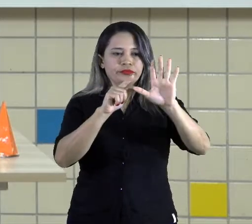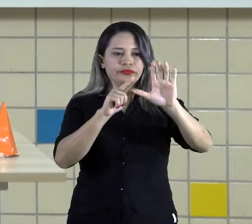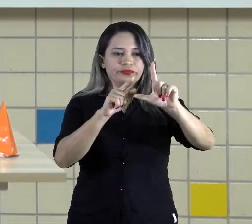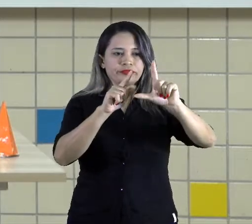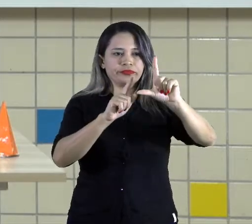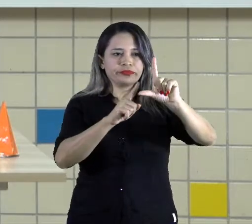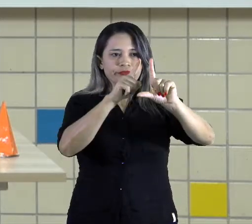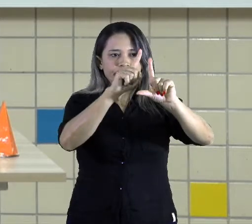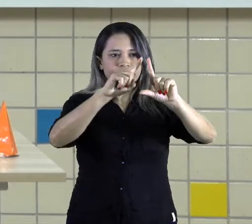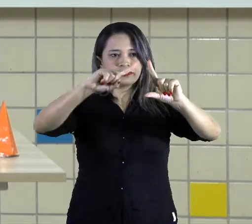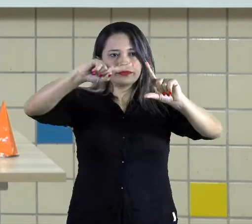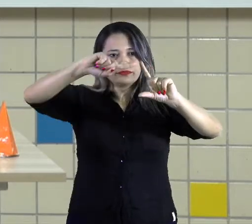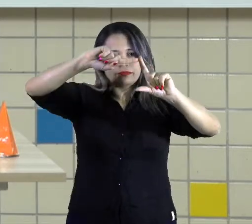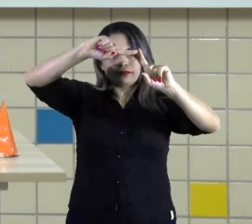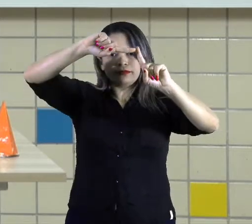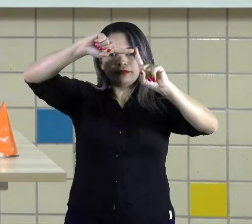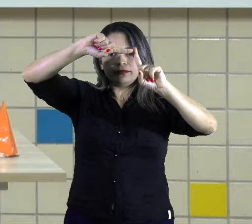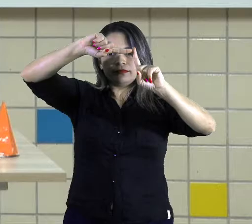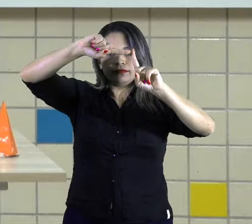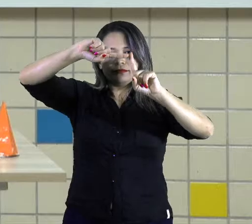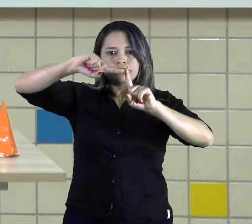arestas, professora? São